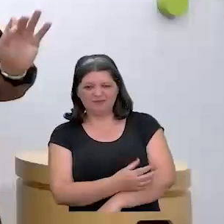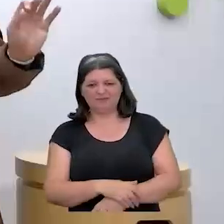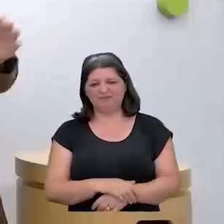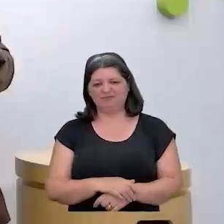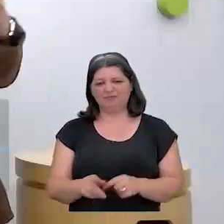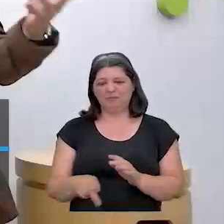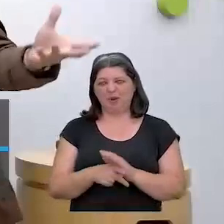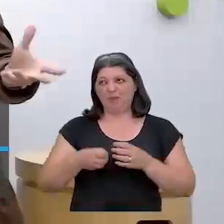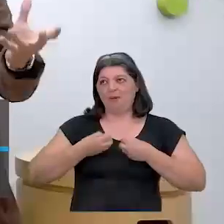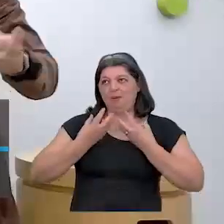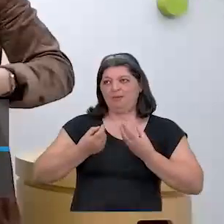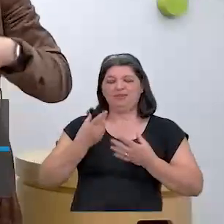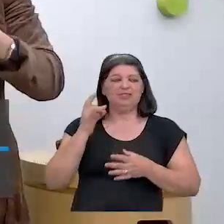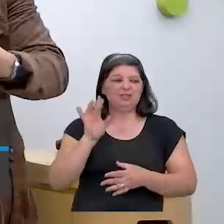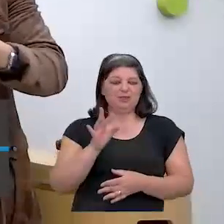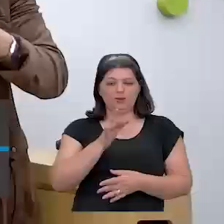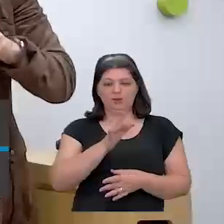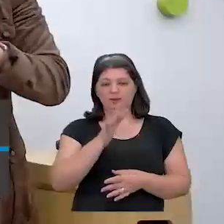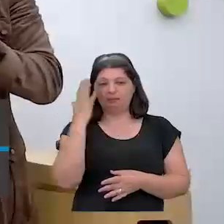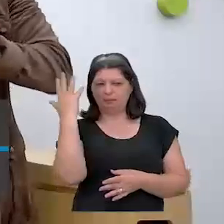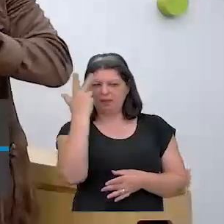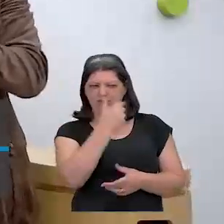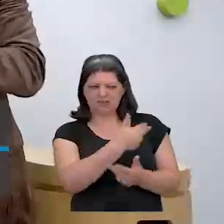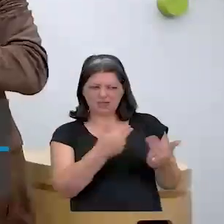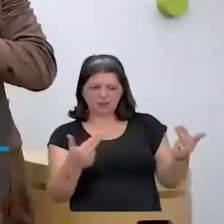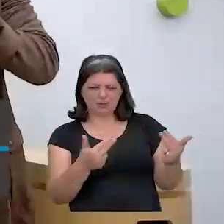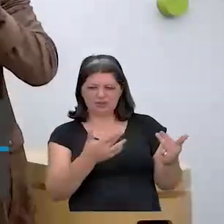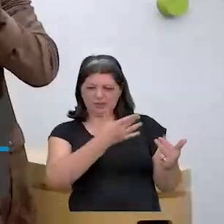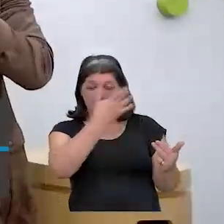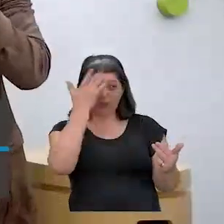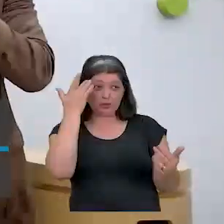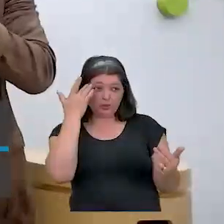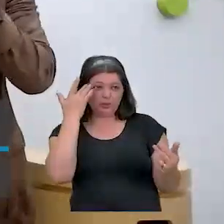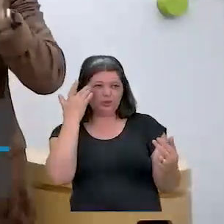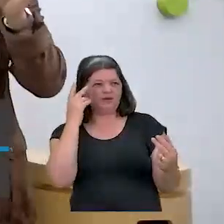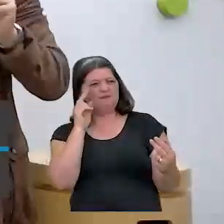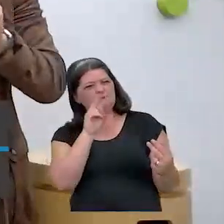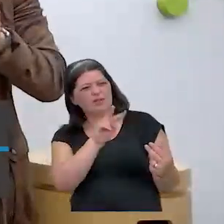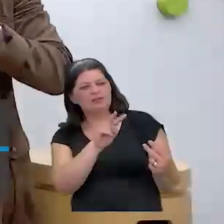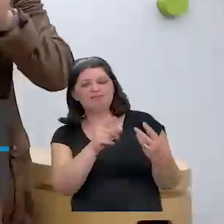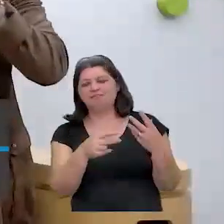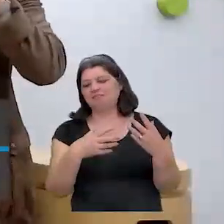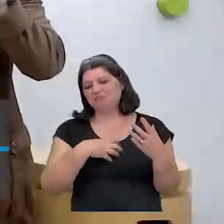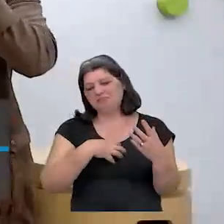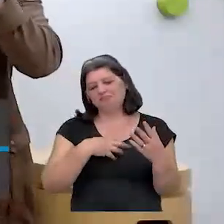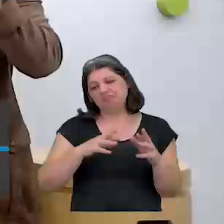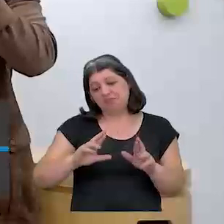beleza está nos olhos de quem vê. Por quê? Porque a gente vai ter ideais de beleza diferente.